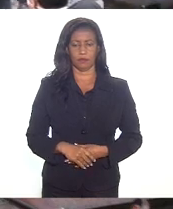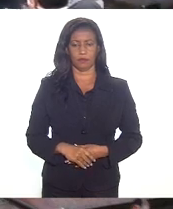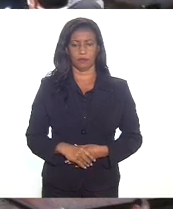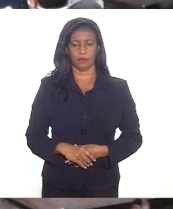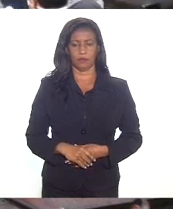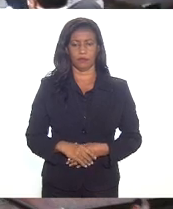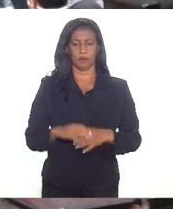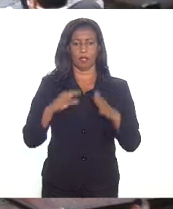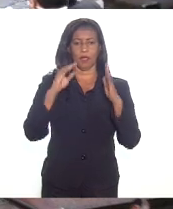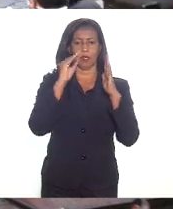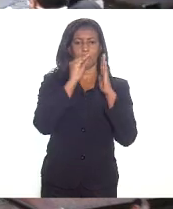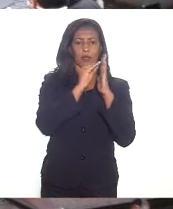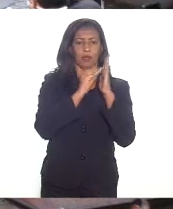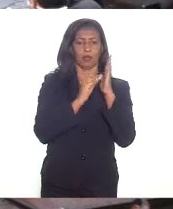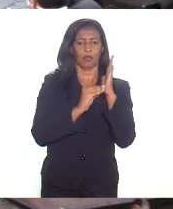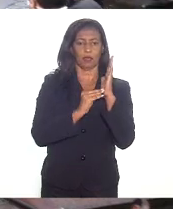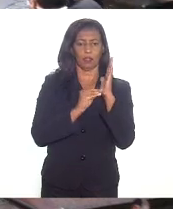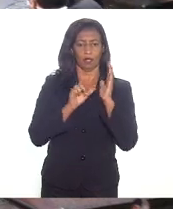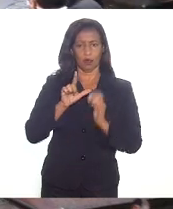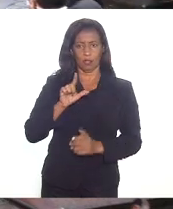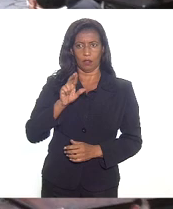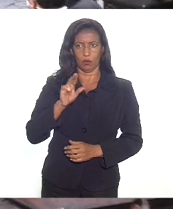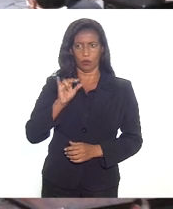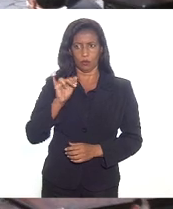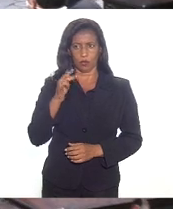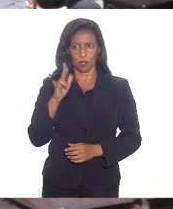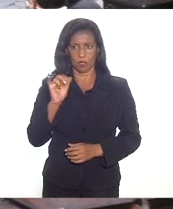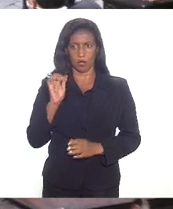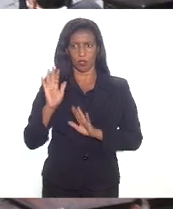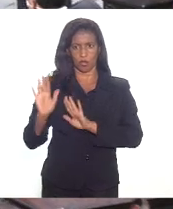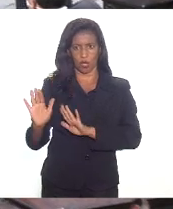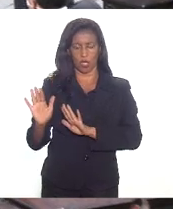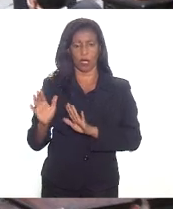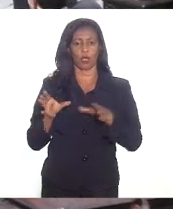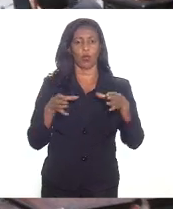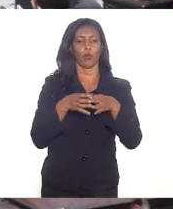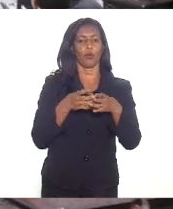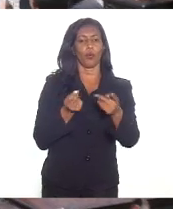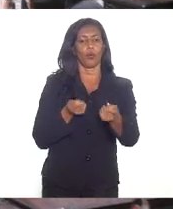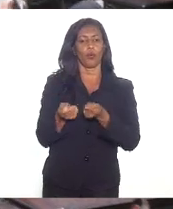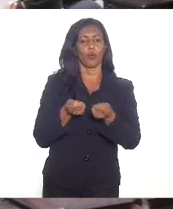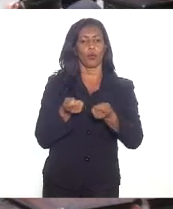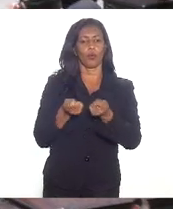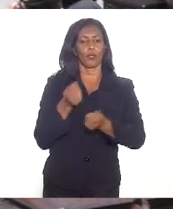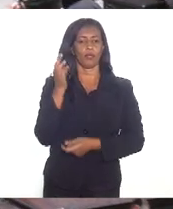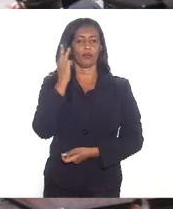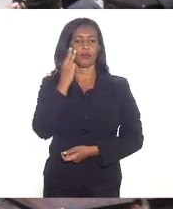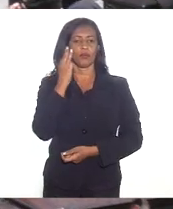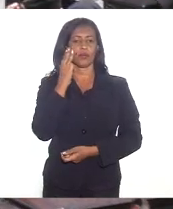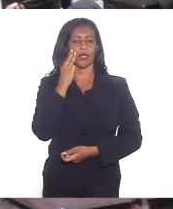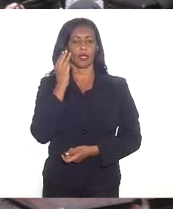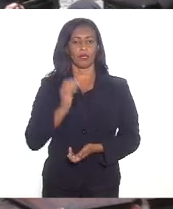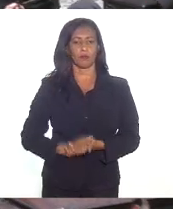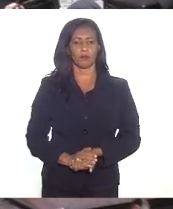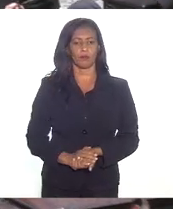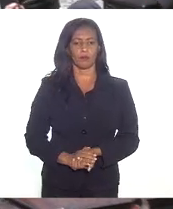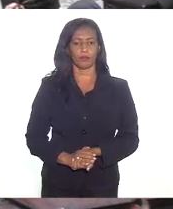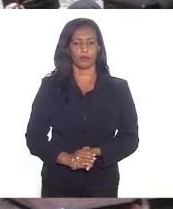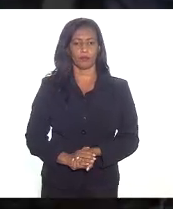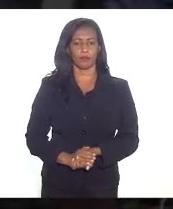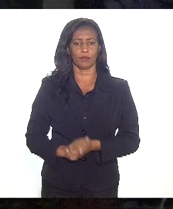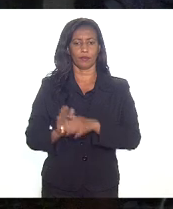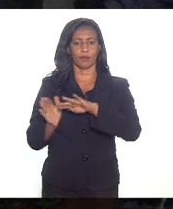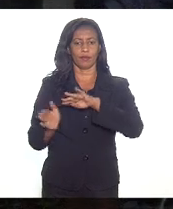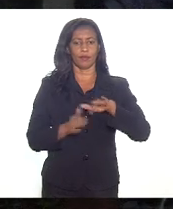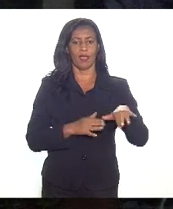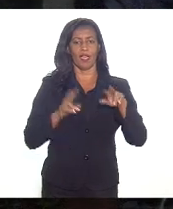Deputada Lucinha, já me... Pela Comissão de Economia, deputado Valdeir Carneiro. Perdão, Assuntos